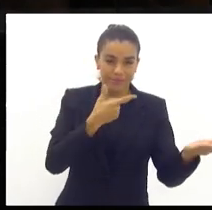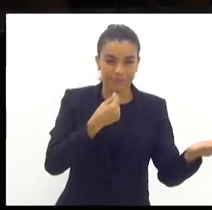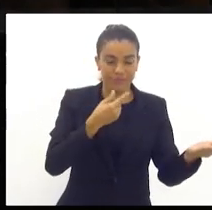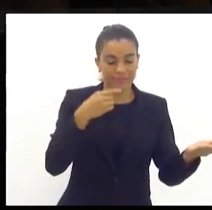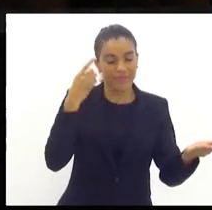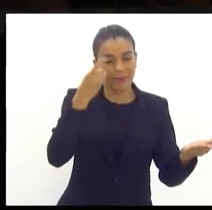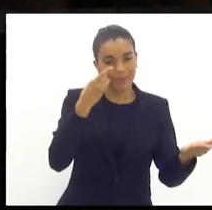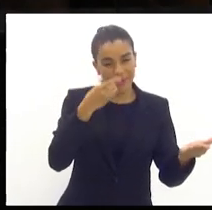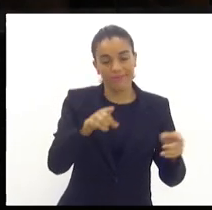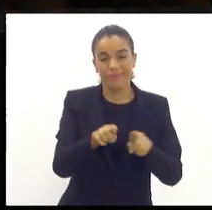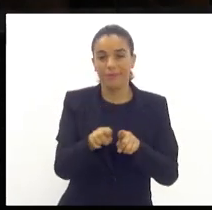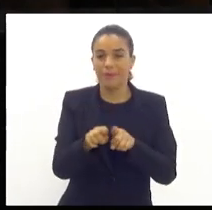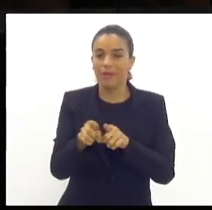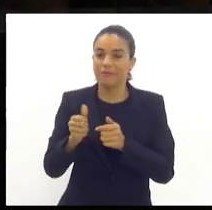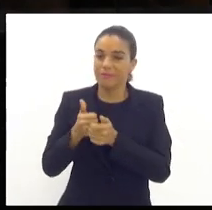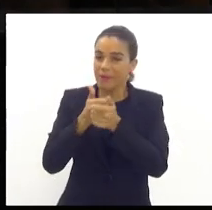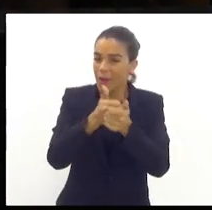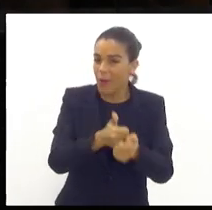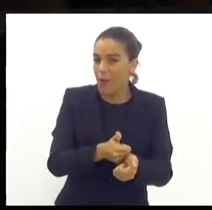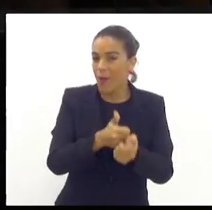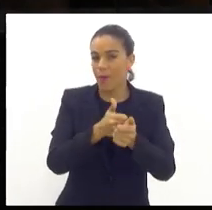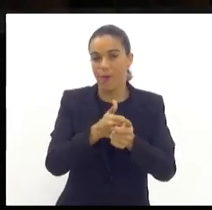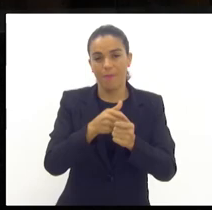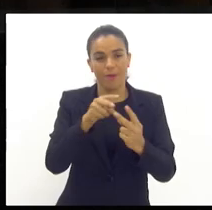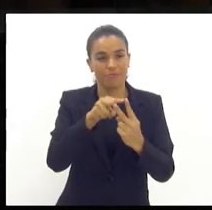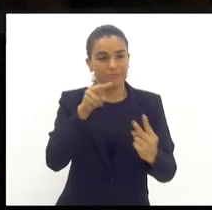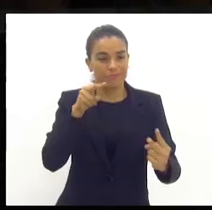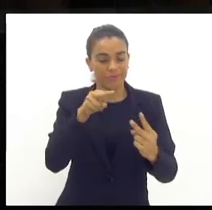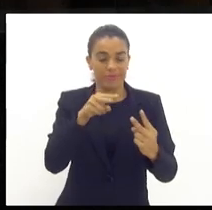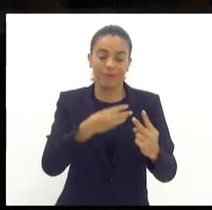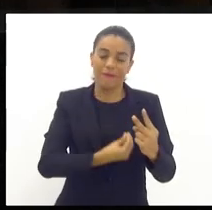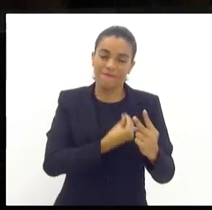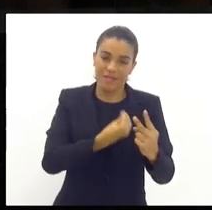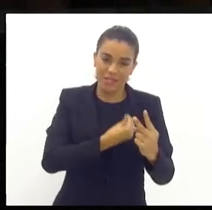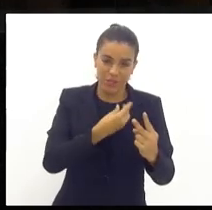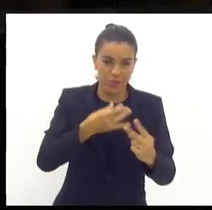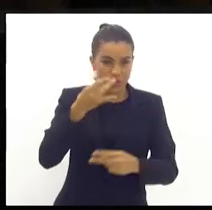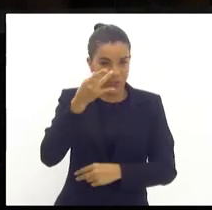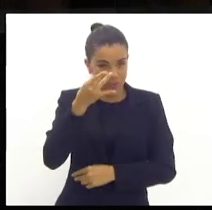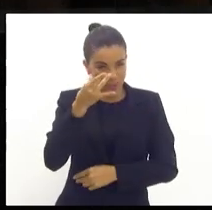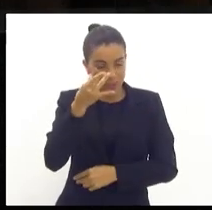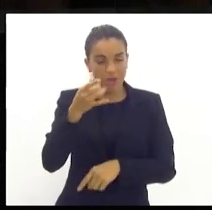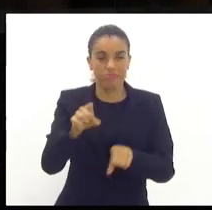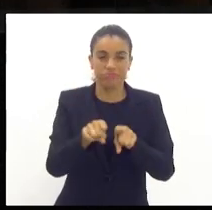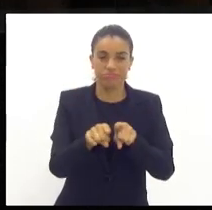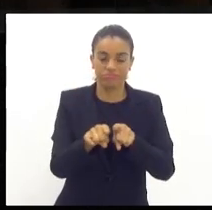nos acompanham de forma presencial e de forma